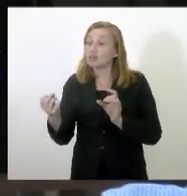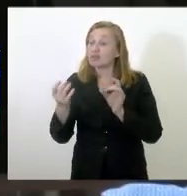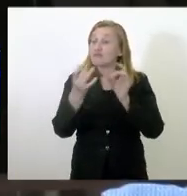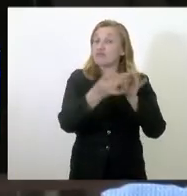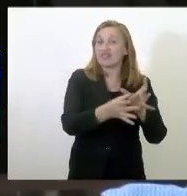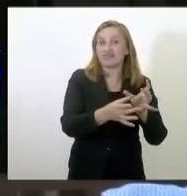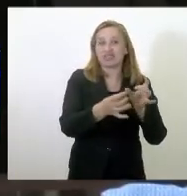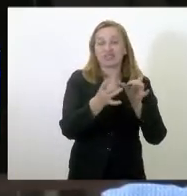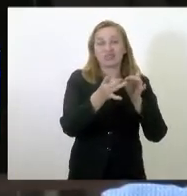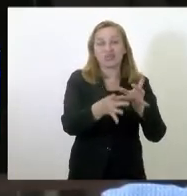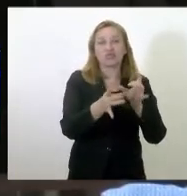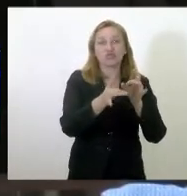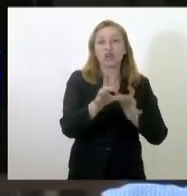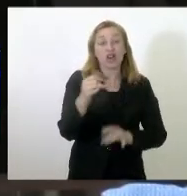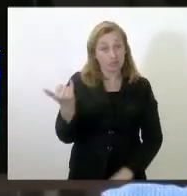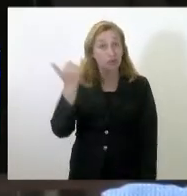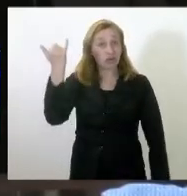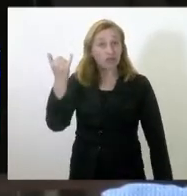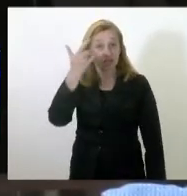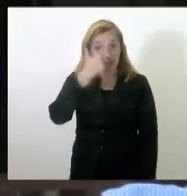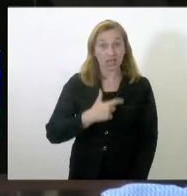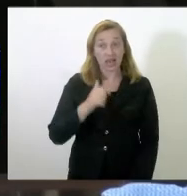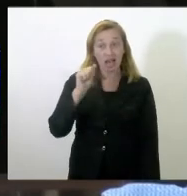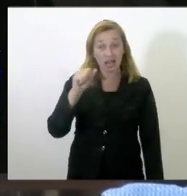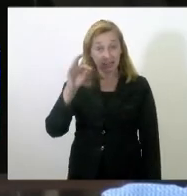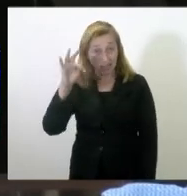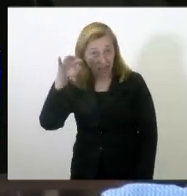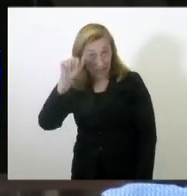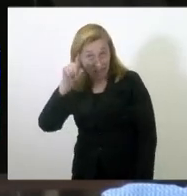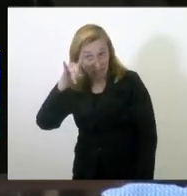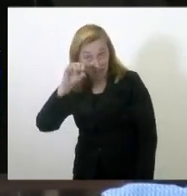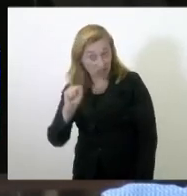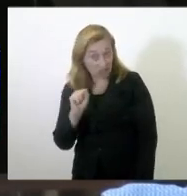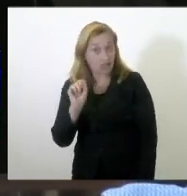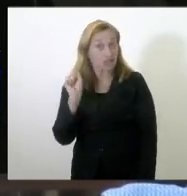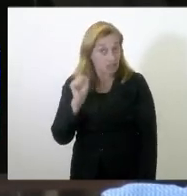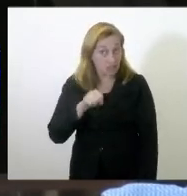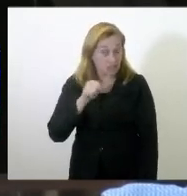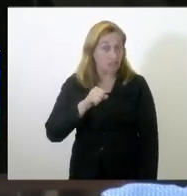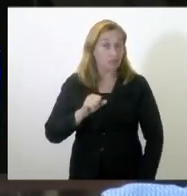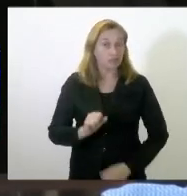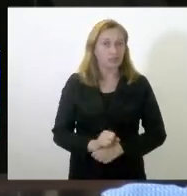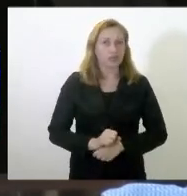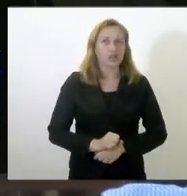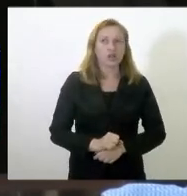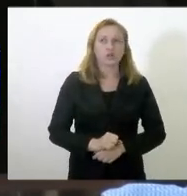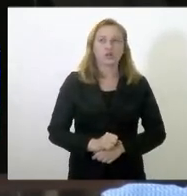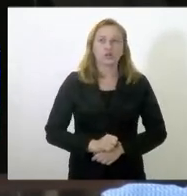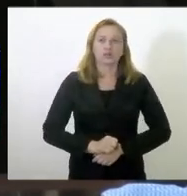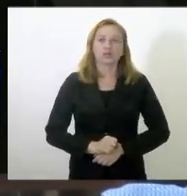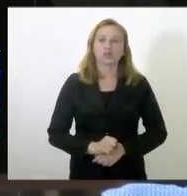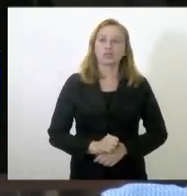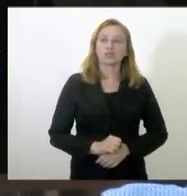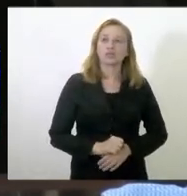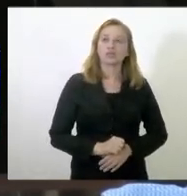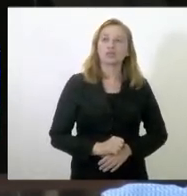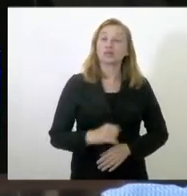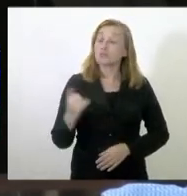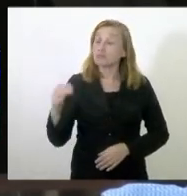atacadista? Claro que é. Porque ele é um dos elementos da